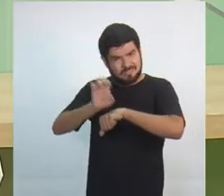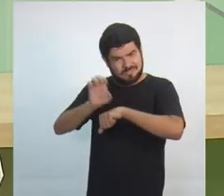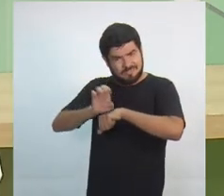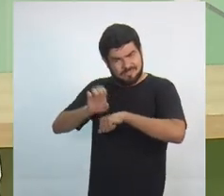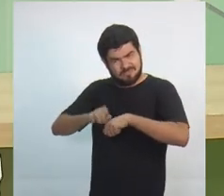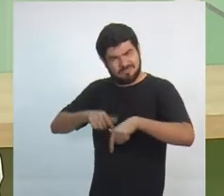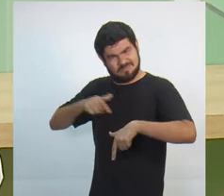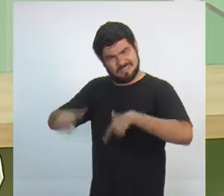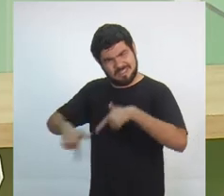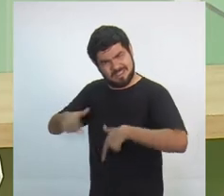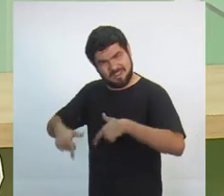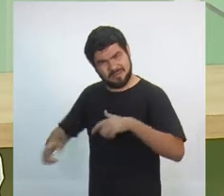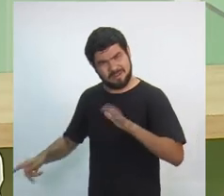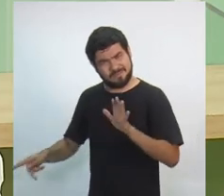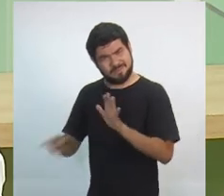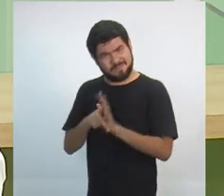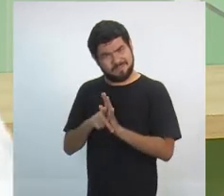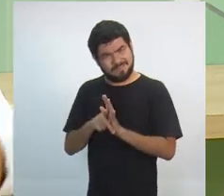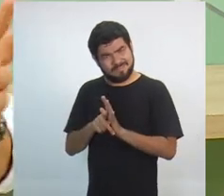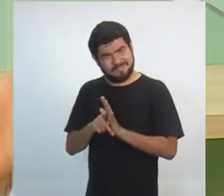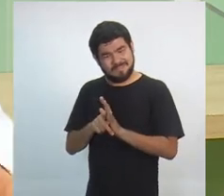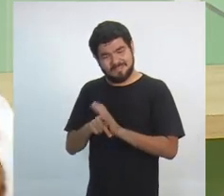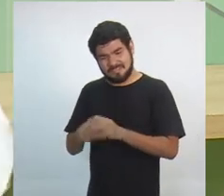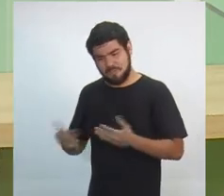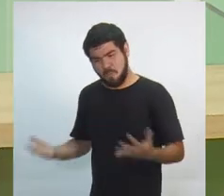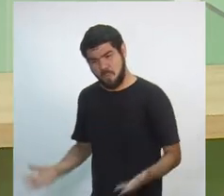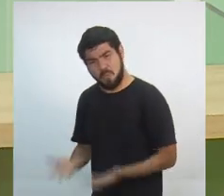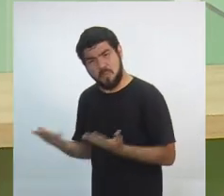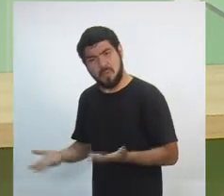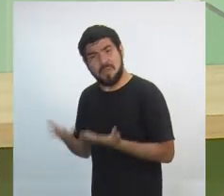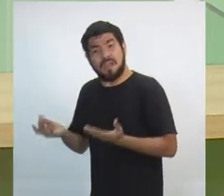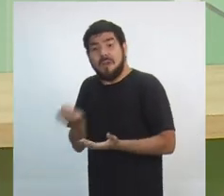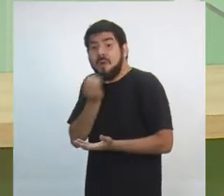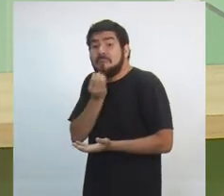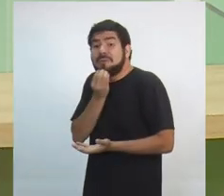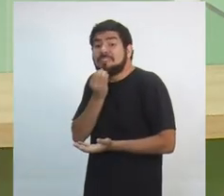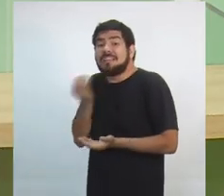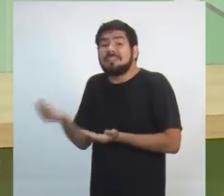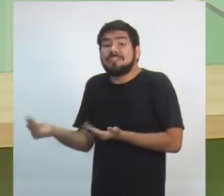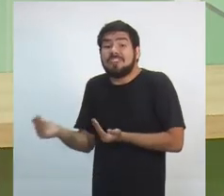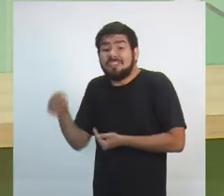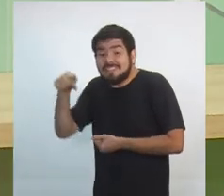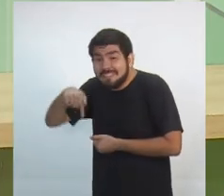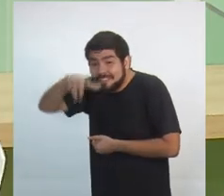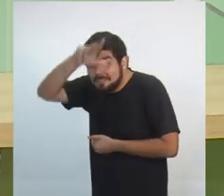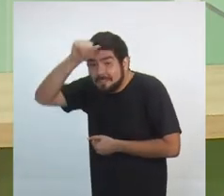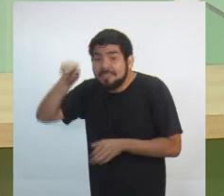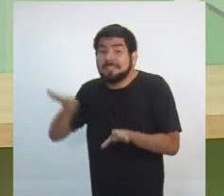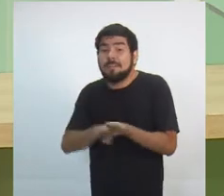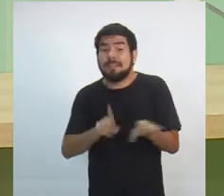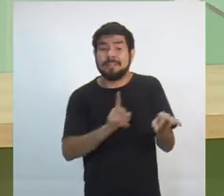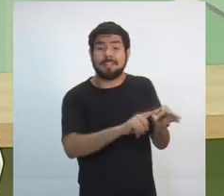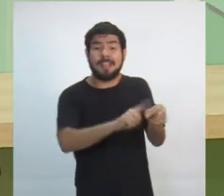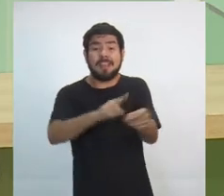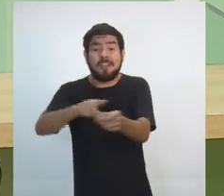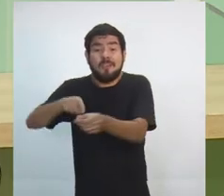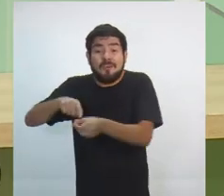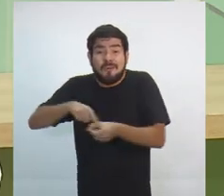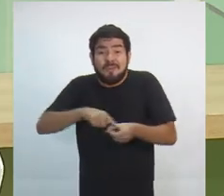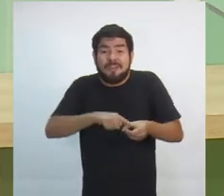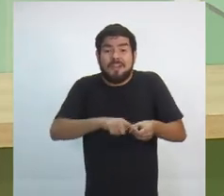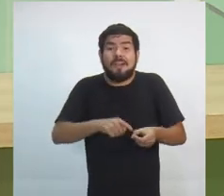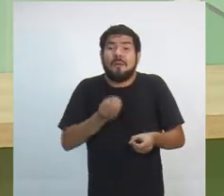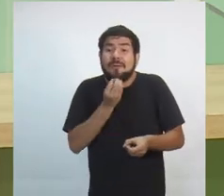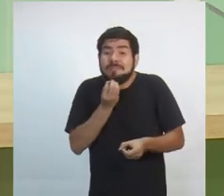profissional. Nós vamos oportunizar ao jovem da capital e do interior a oportunidade que ele precisa de ser abraçado pelo